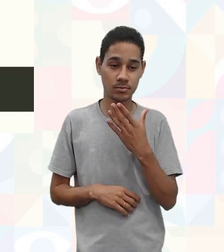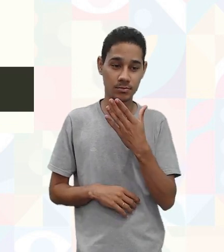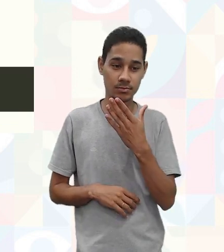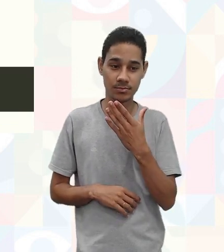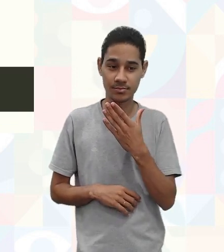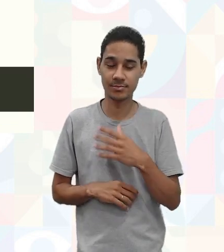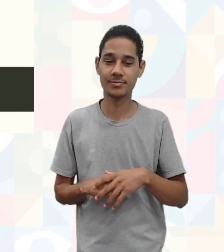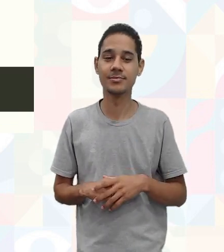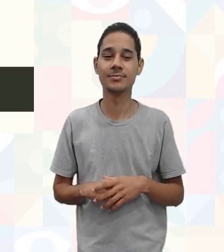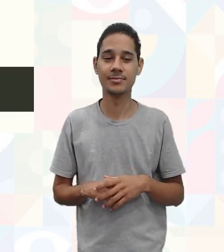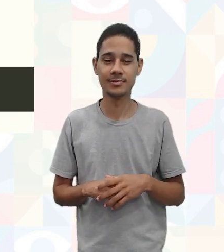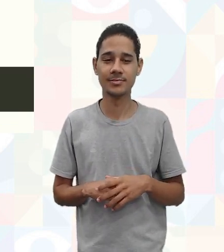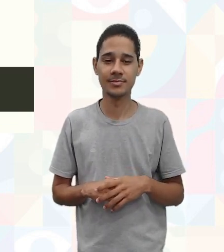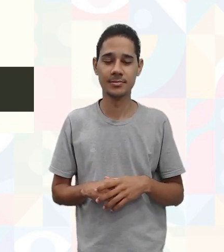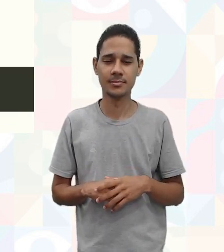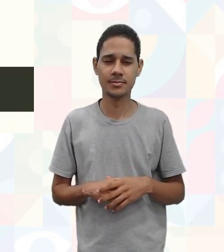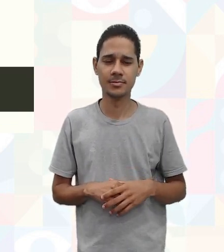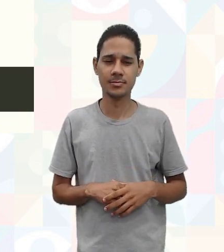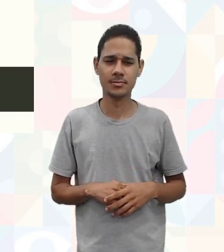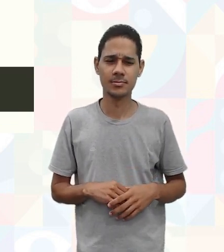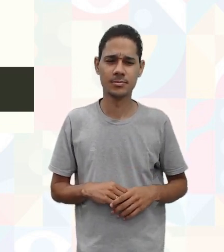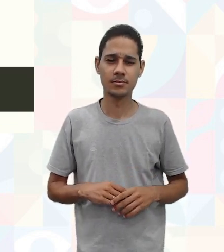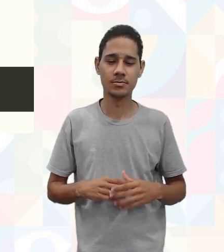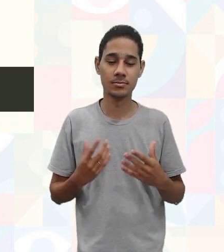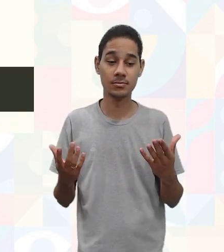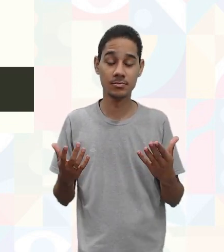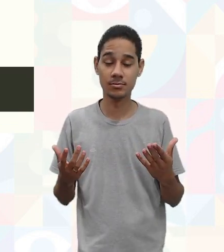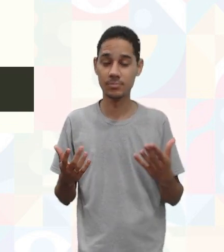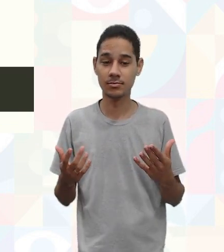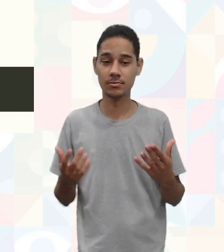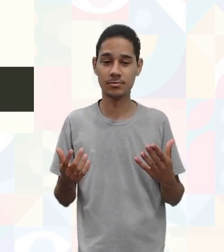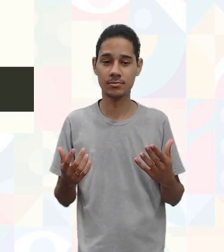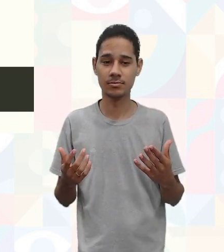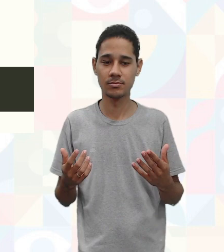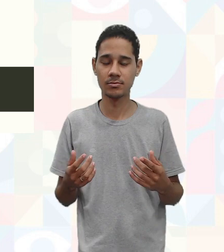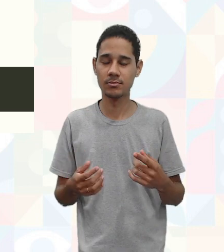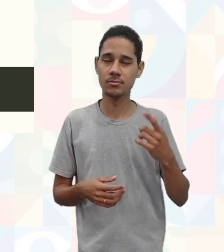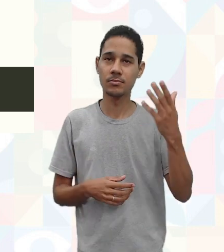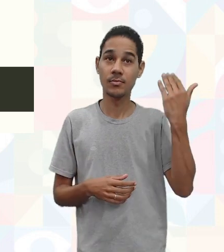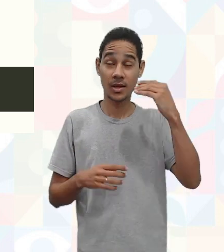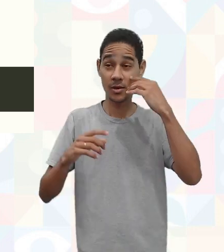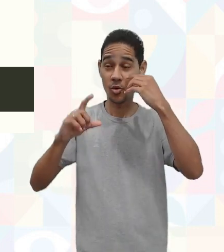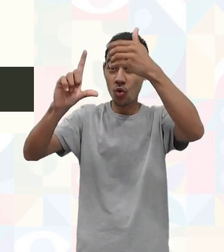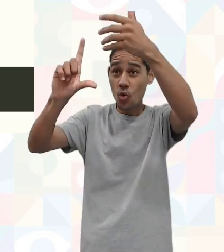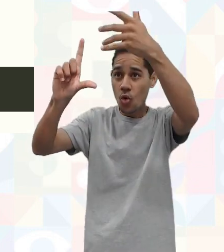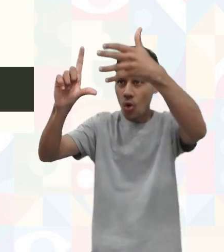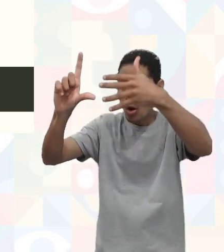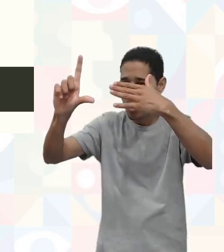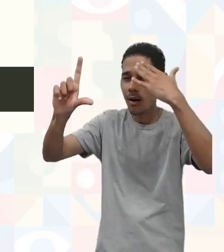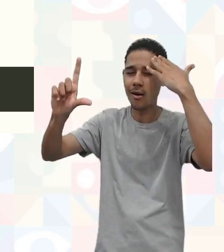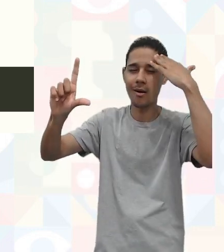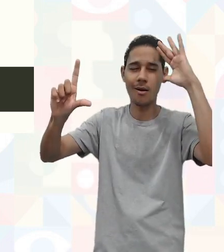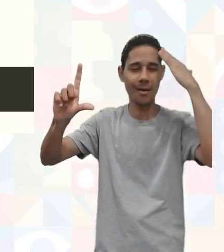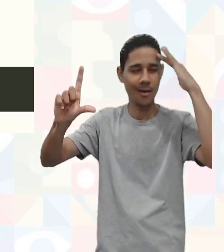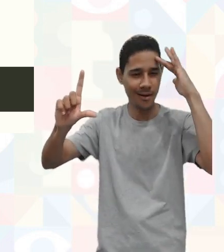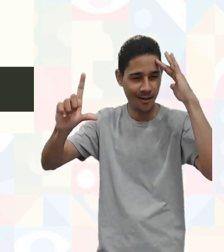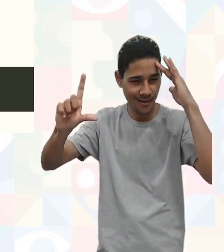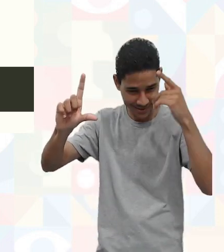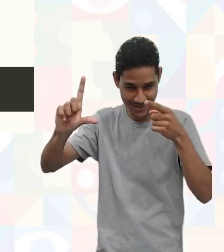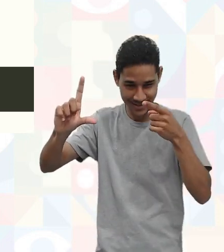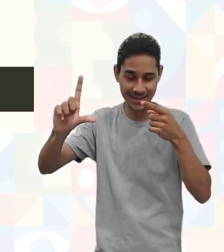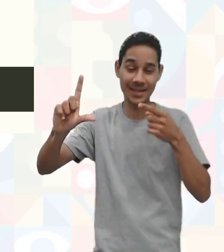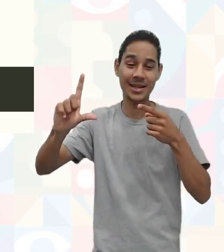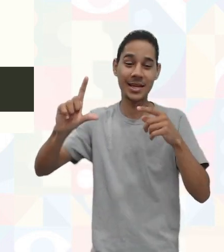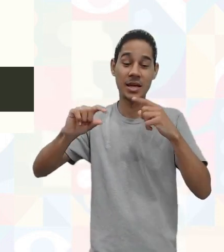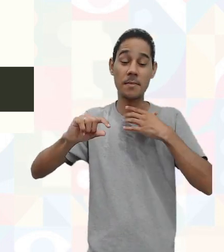Olha lá, certo? Então, quando a gente entende lá o código-fonte que a gente viu HTML, a gente